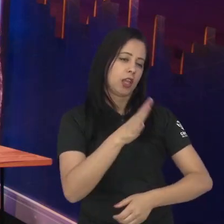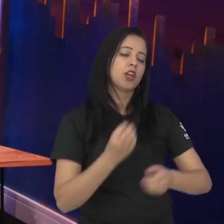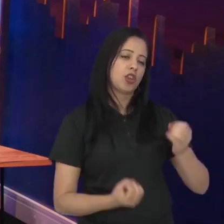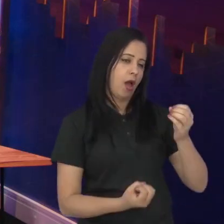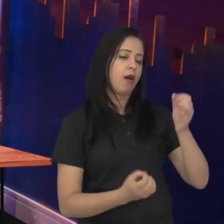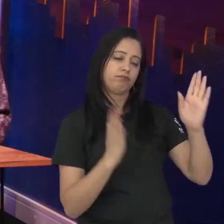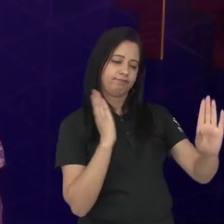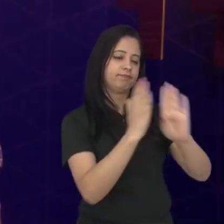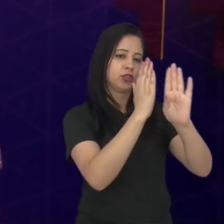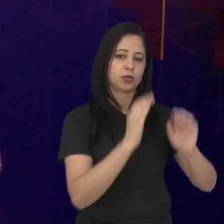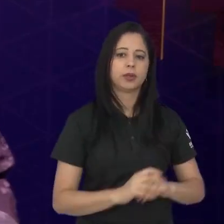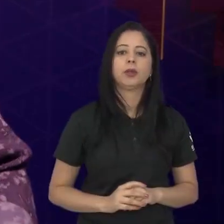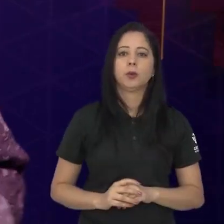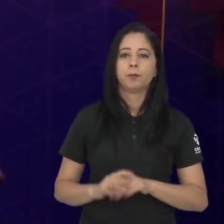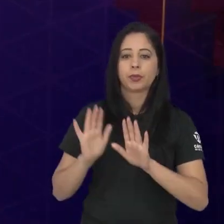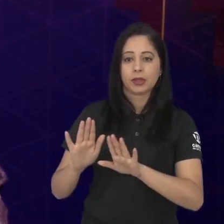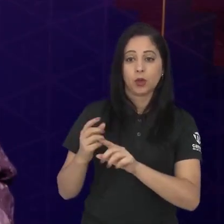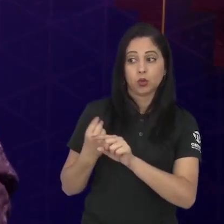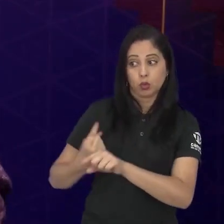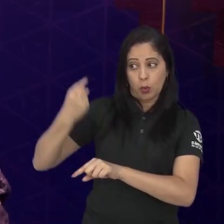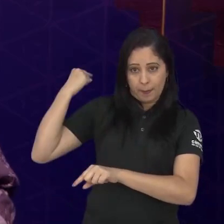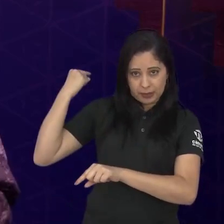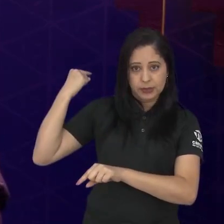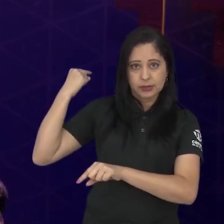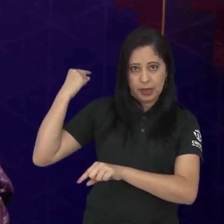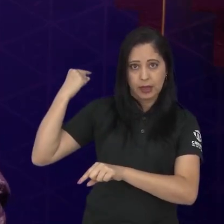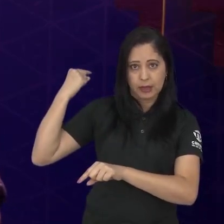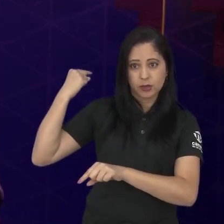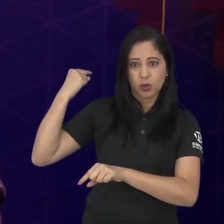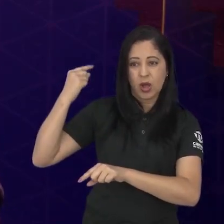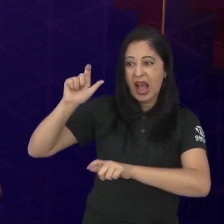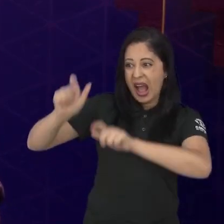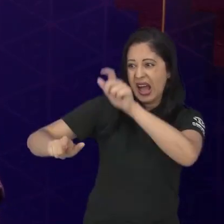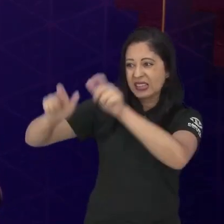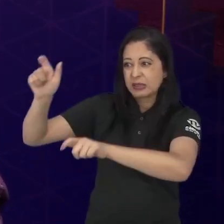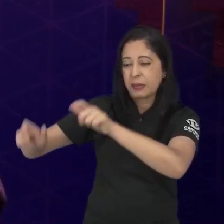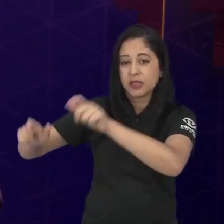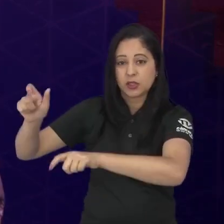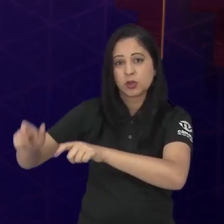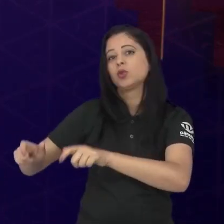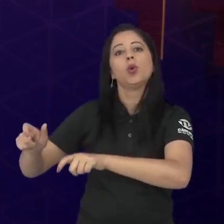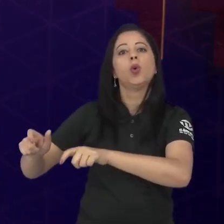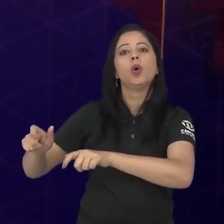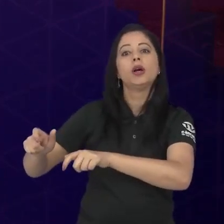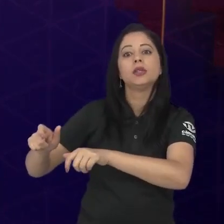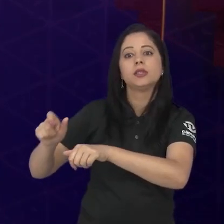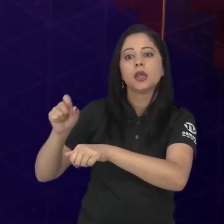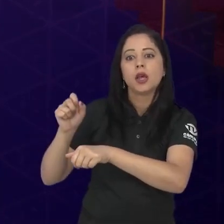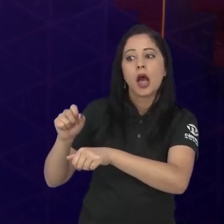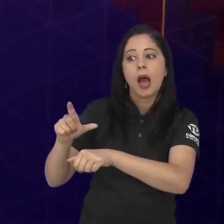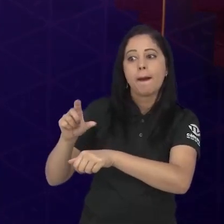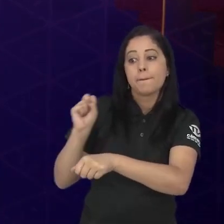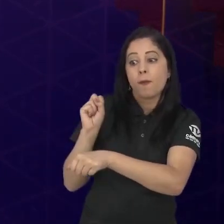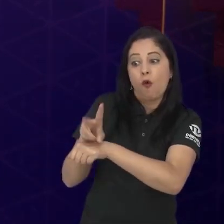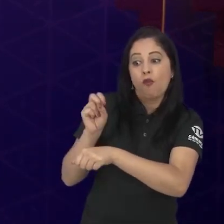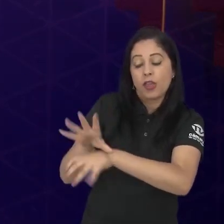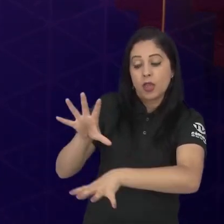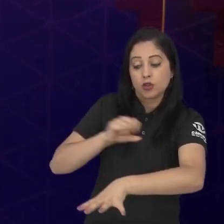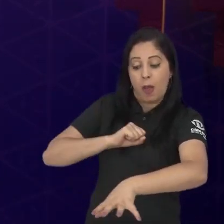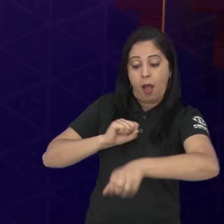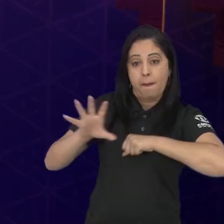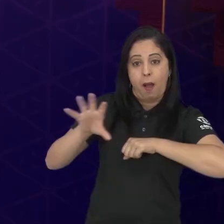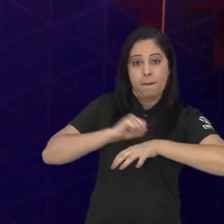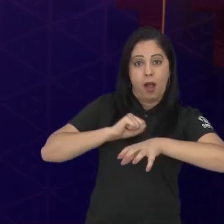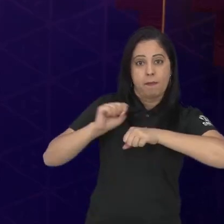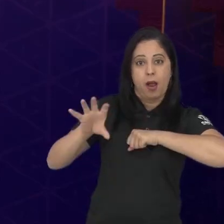Num primeiro momento, a humanidade, ela criou uma certa resistência ali ao vírus e tal, mas o vírus ele foi evoluindo